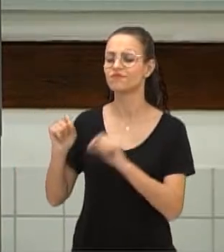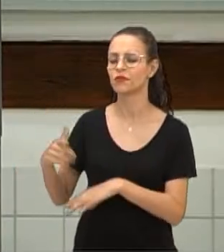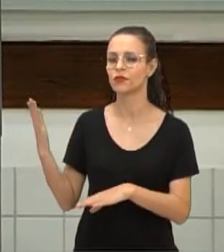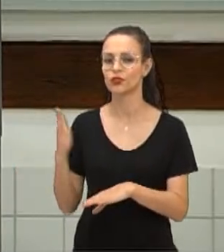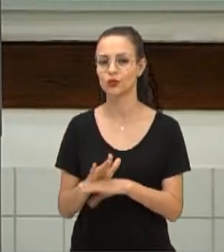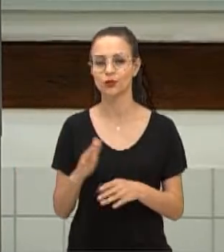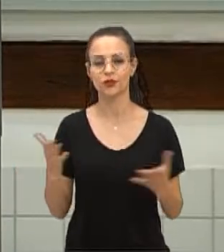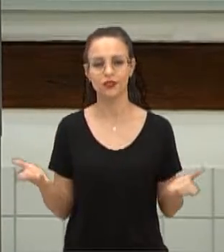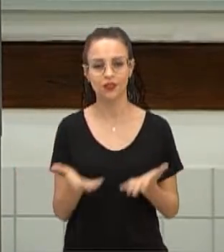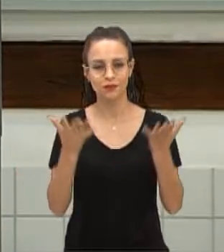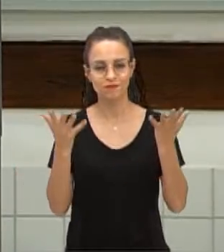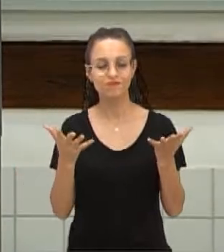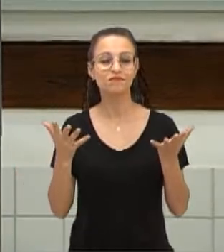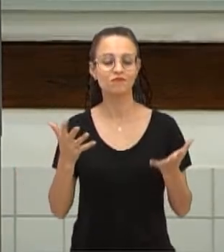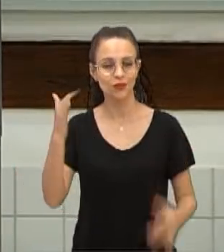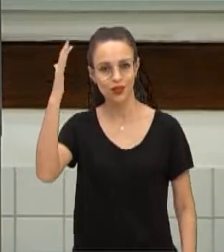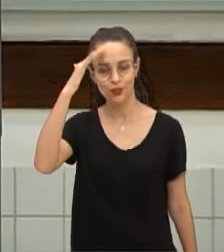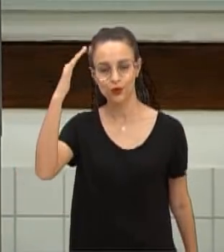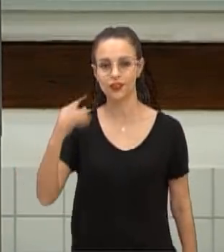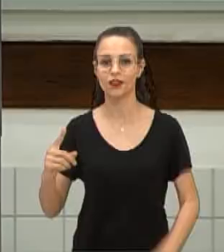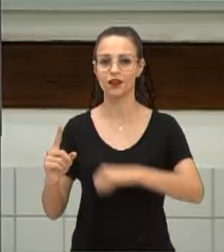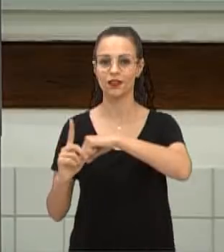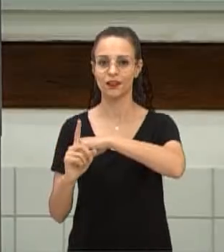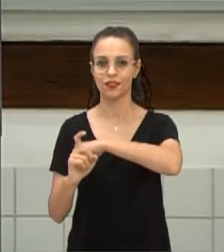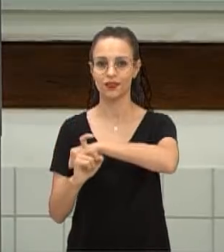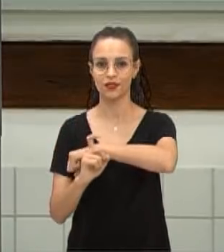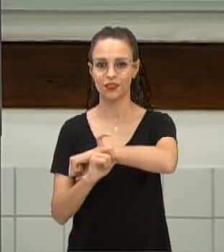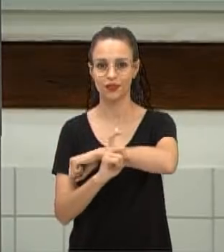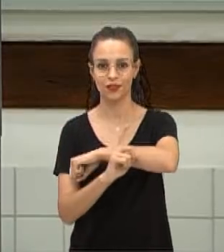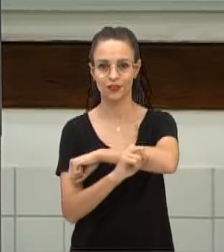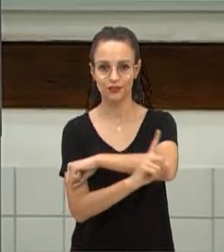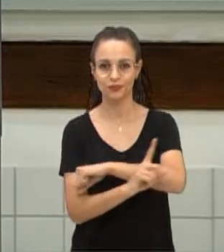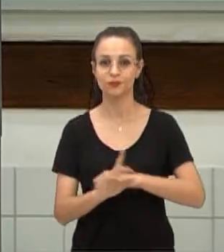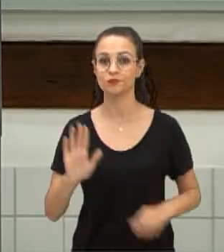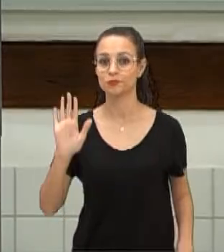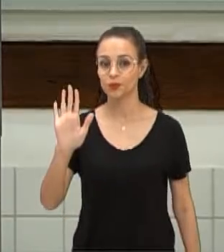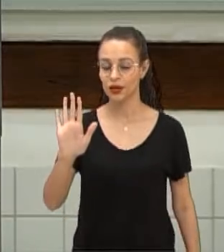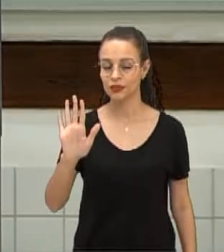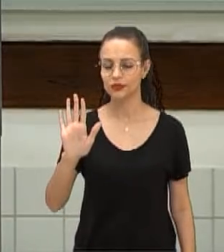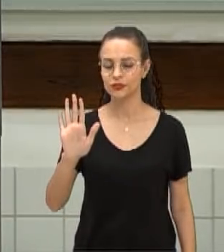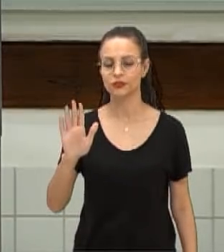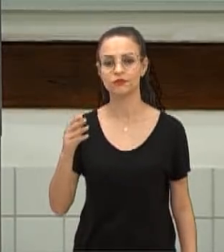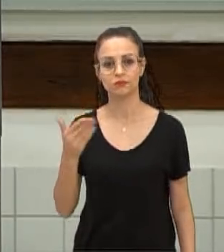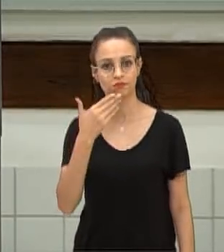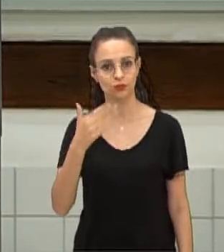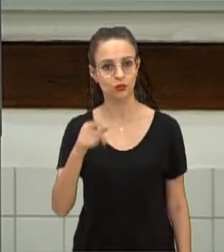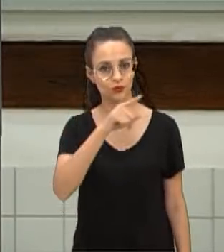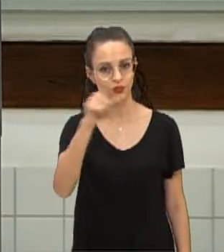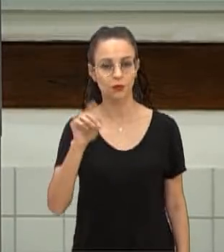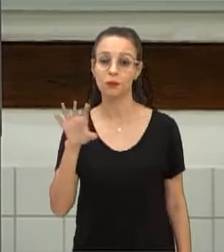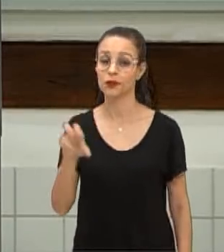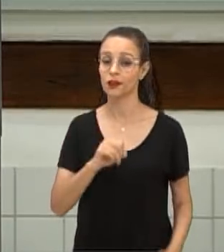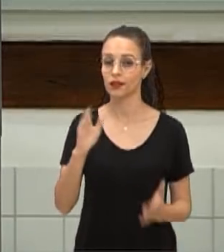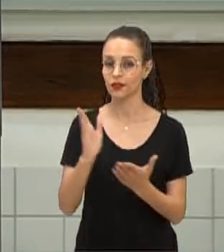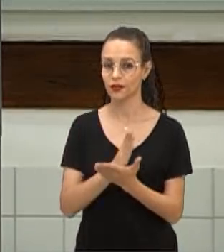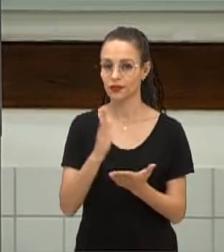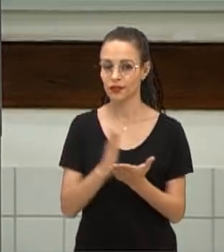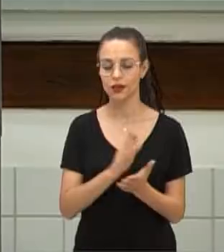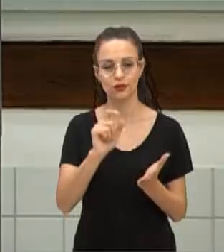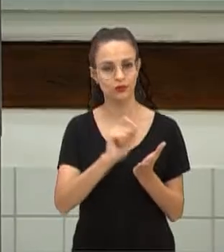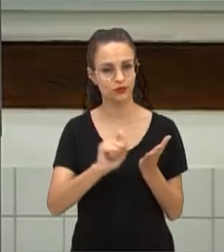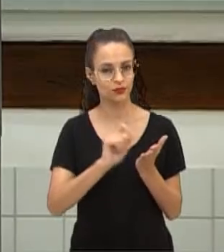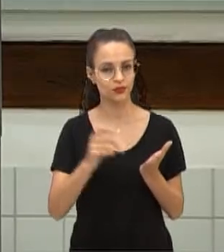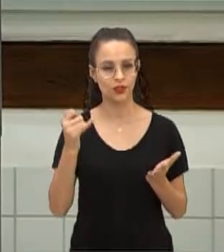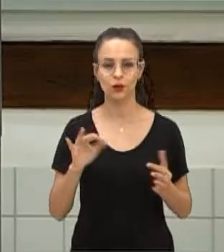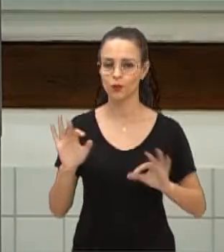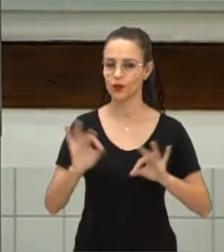evolucionista. Antes, eu gostaria que vocês fossem lá e pegassem o caderno de vocês, a caneta, organizassem o